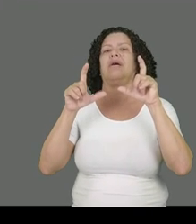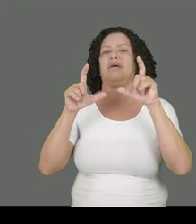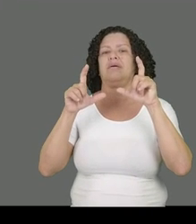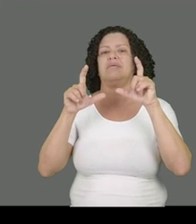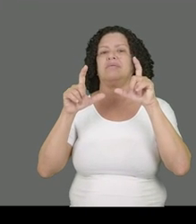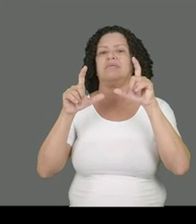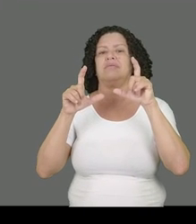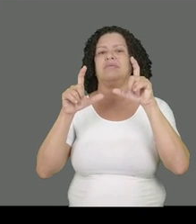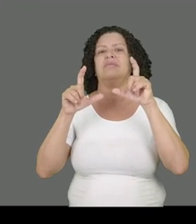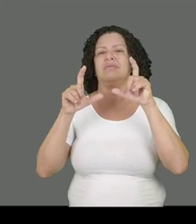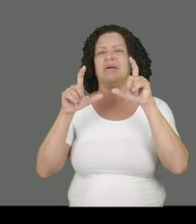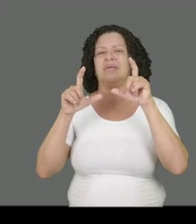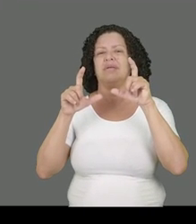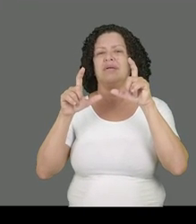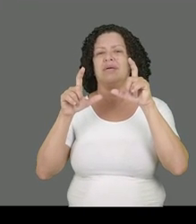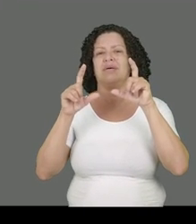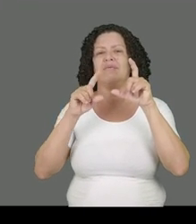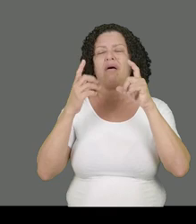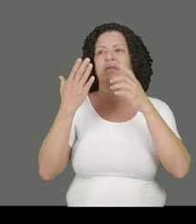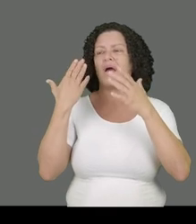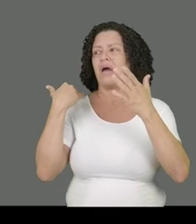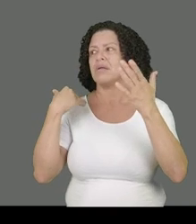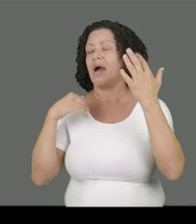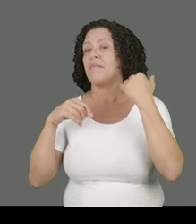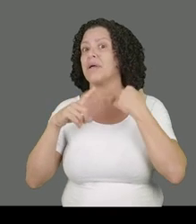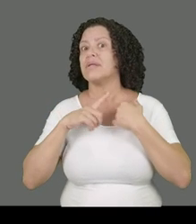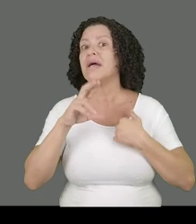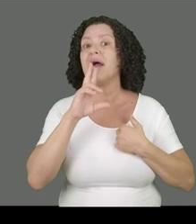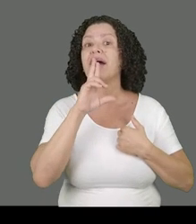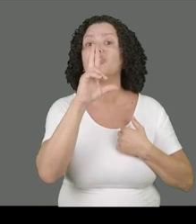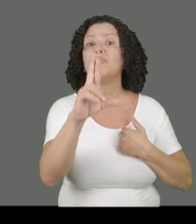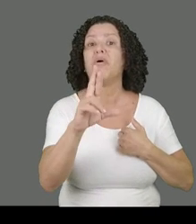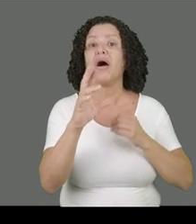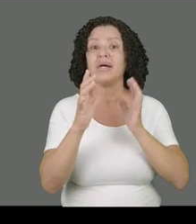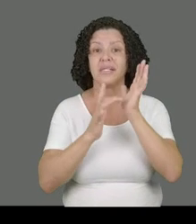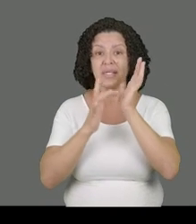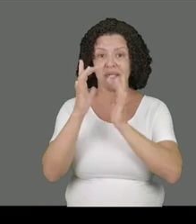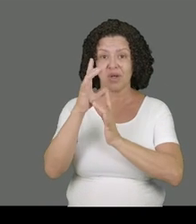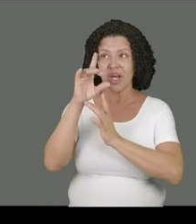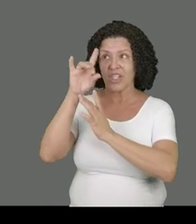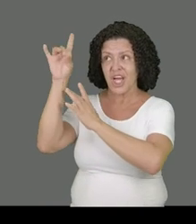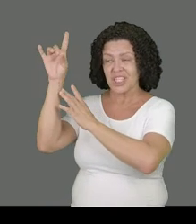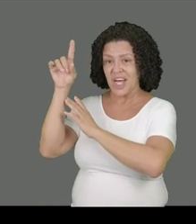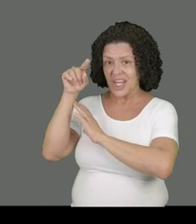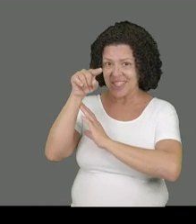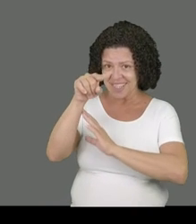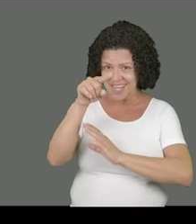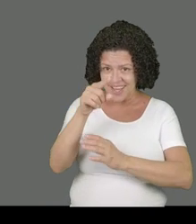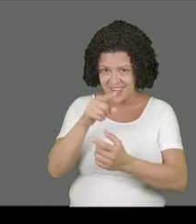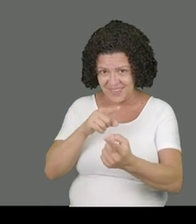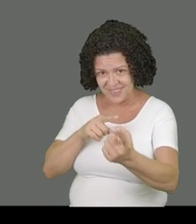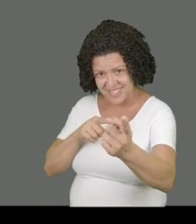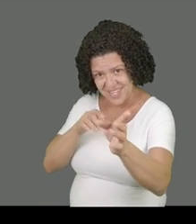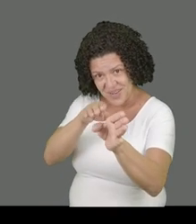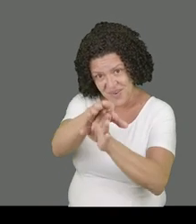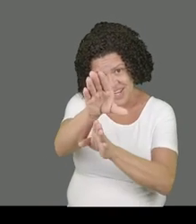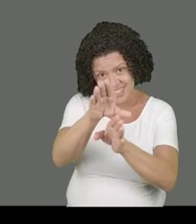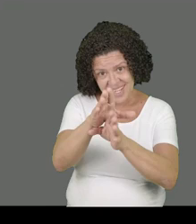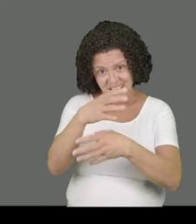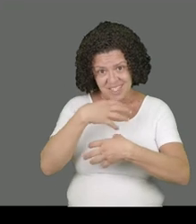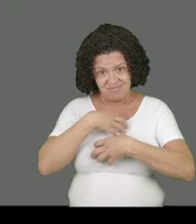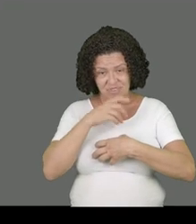atentos. Não vamos deixar passar desapercebido, porque às vezes a resposta daquilo que a gente perguntou está vindo através